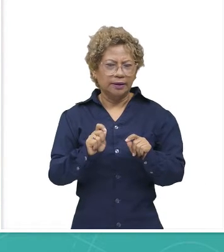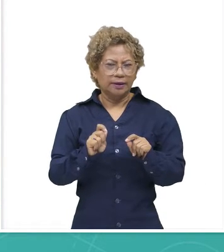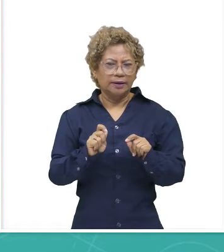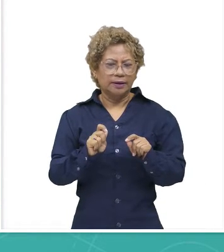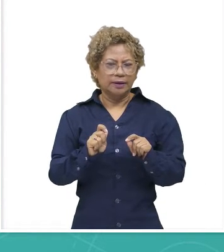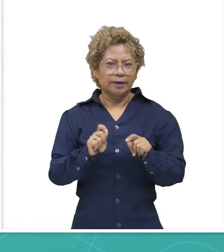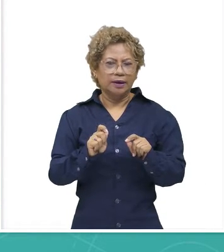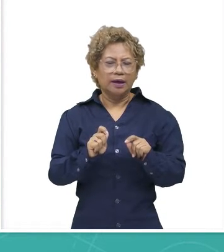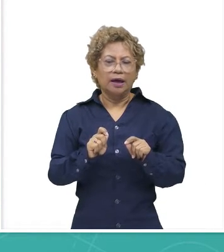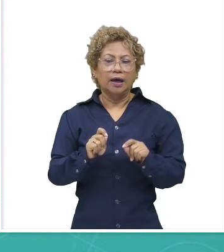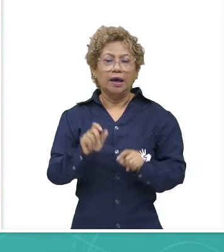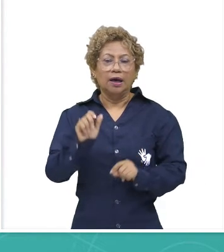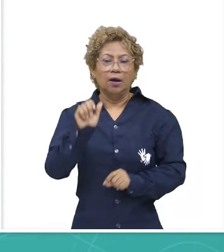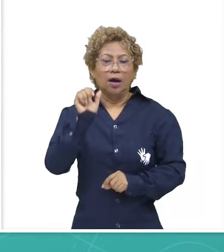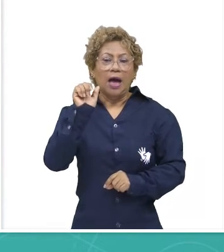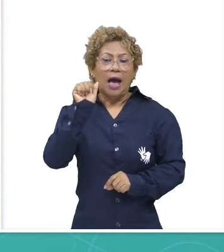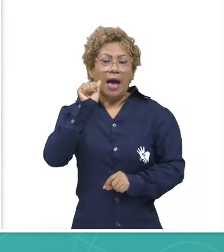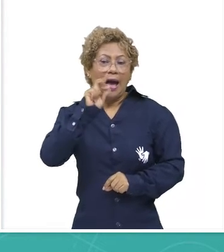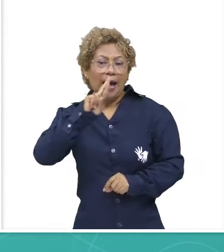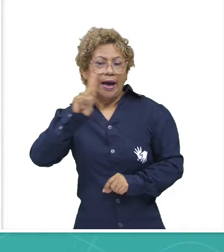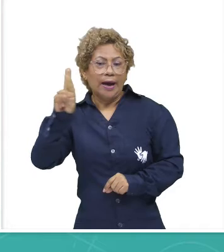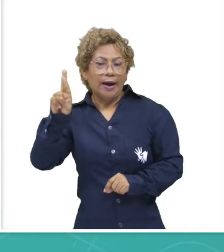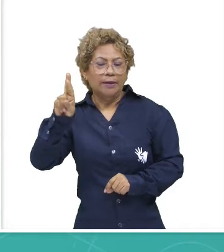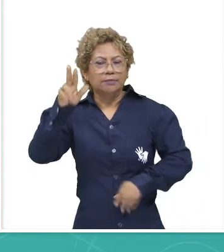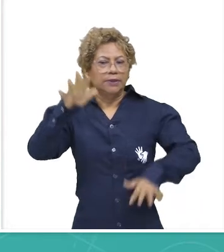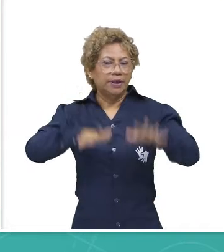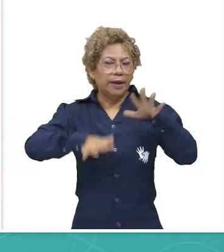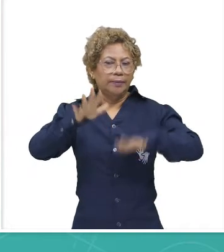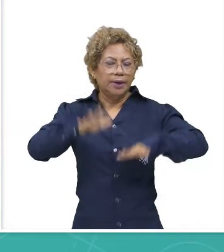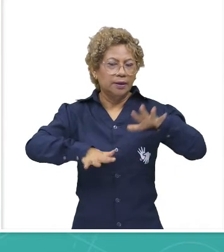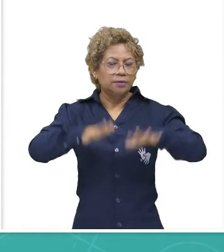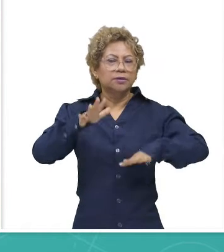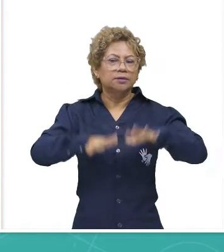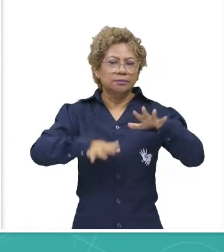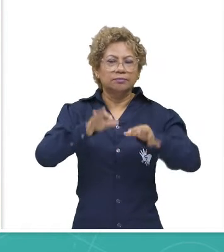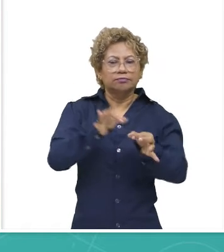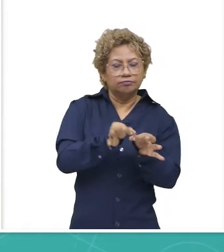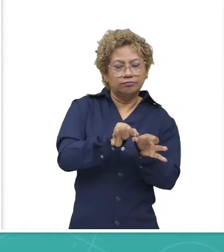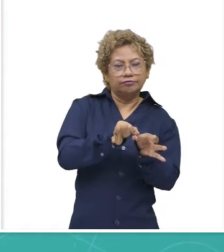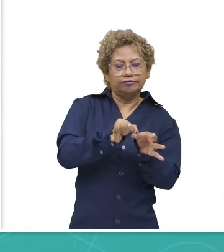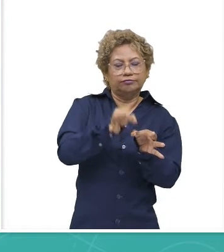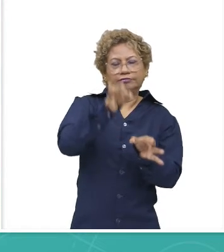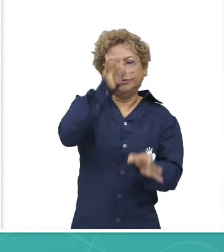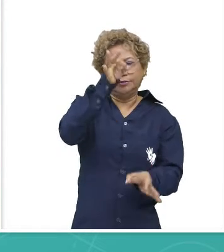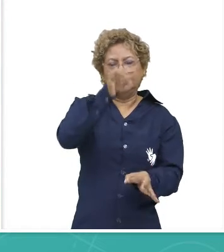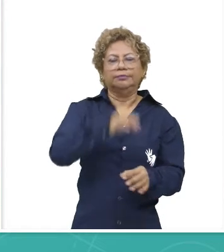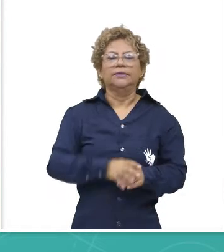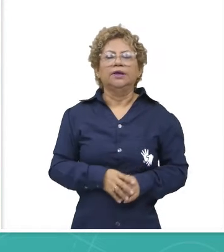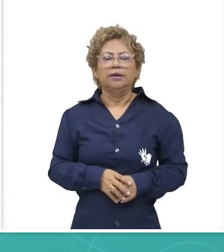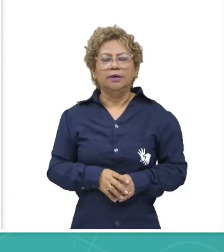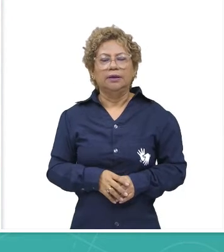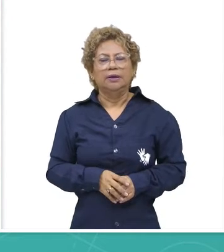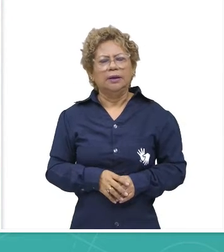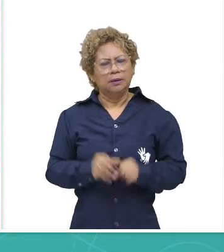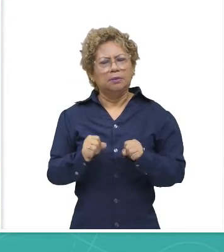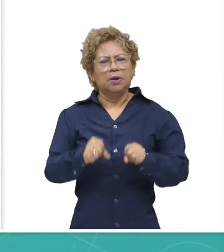quantidade de ar que tem, dependendo da localidade, da altitude. Ela pode variar de acordo com a altitude.